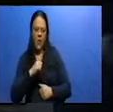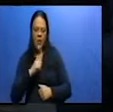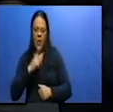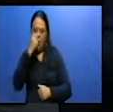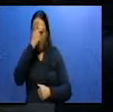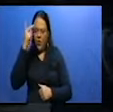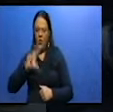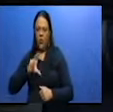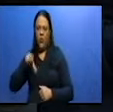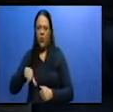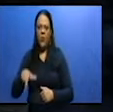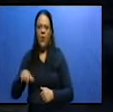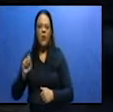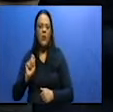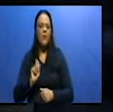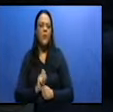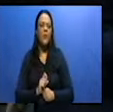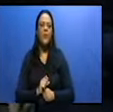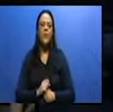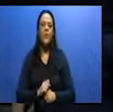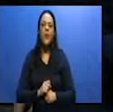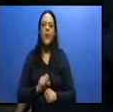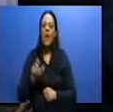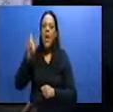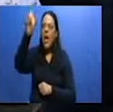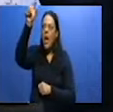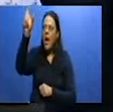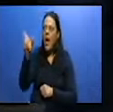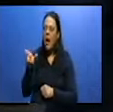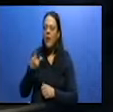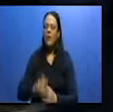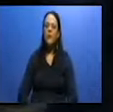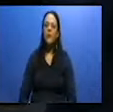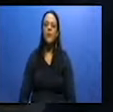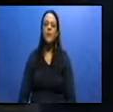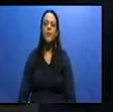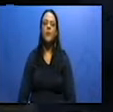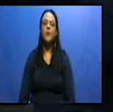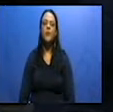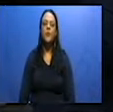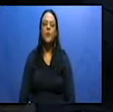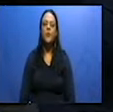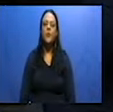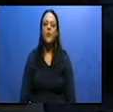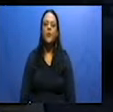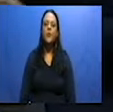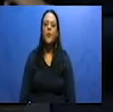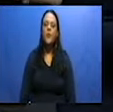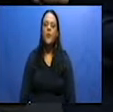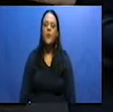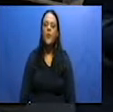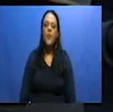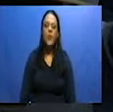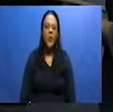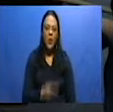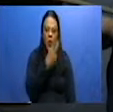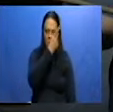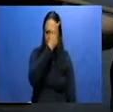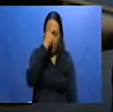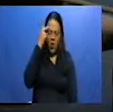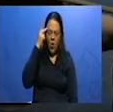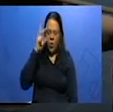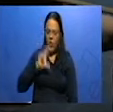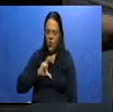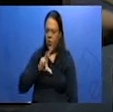né? Então todos esses lugares destacados aqui, tá? Muito espertos, os portugueses se aproximaram dos